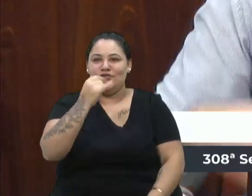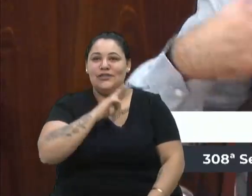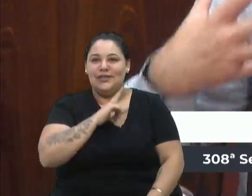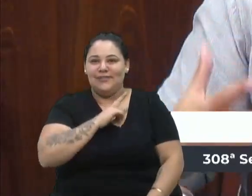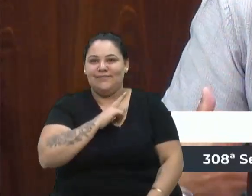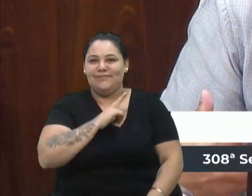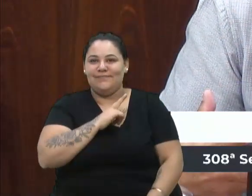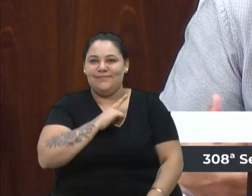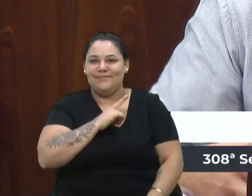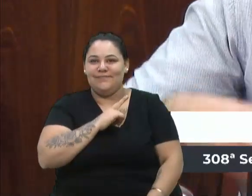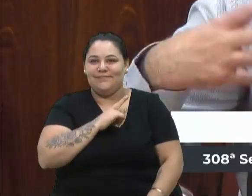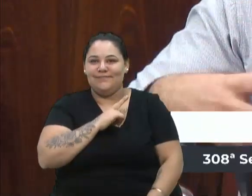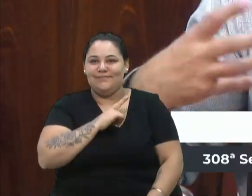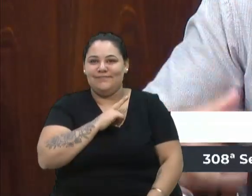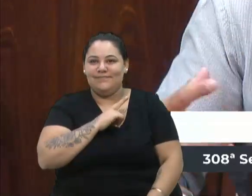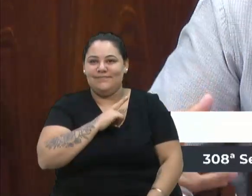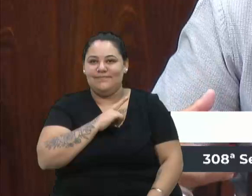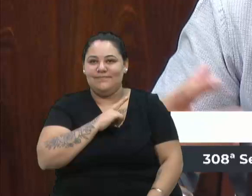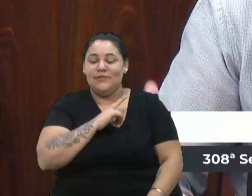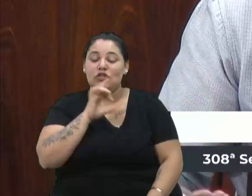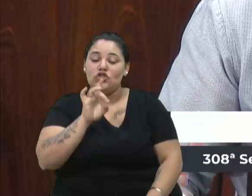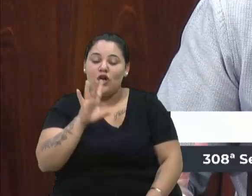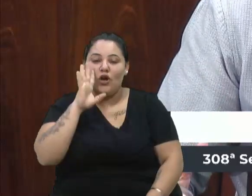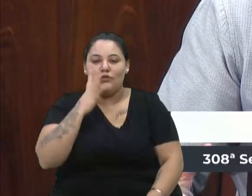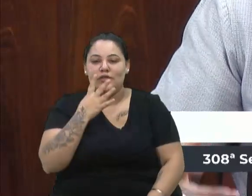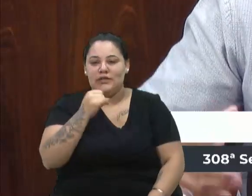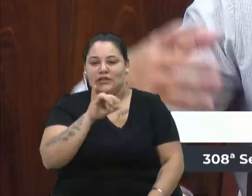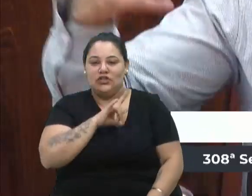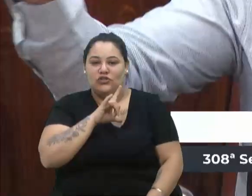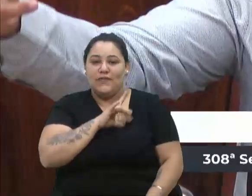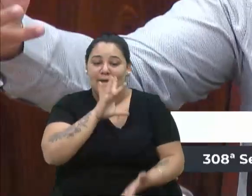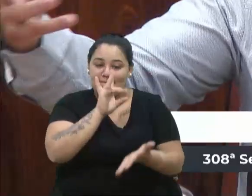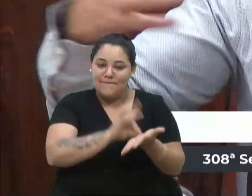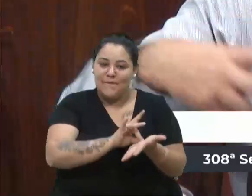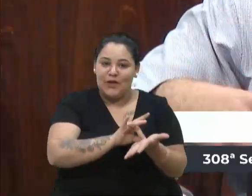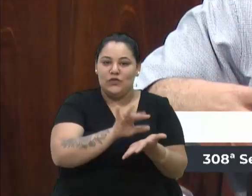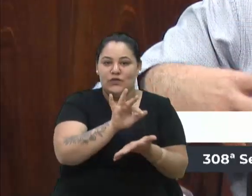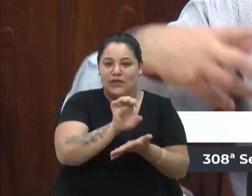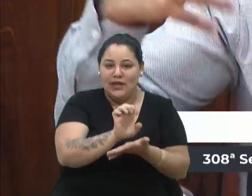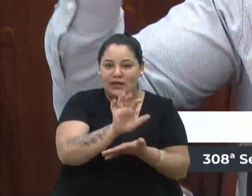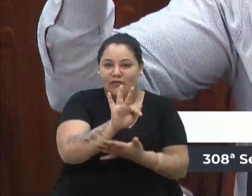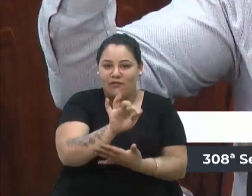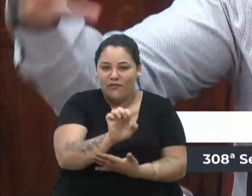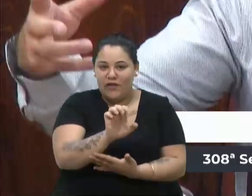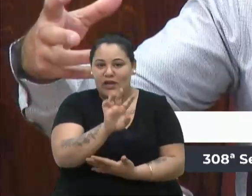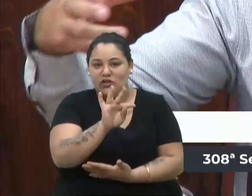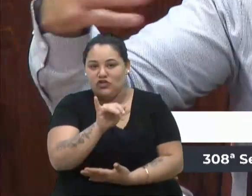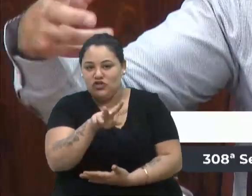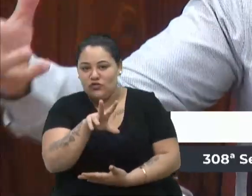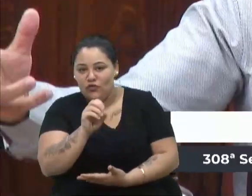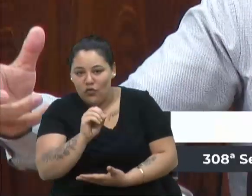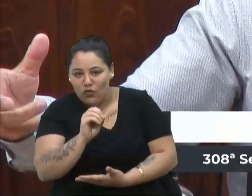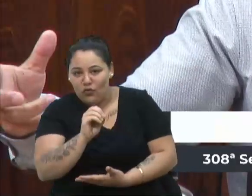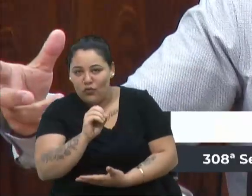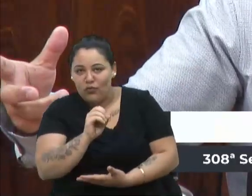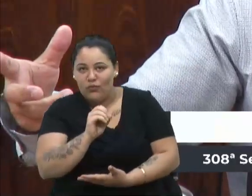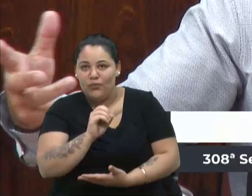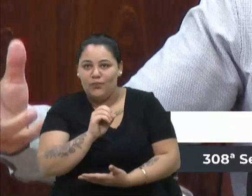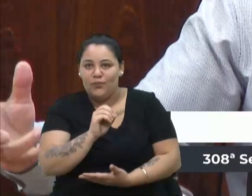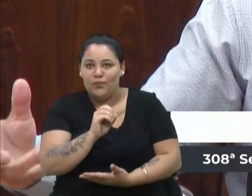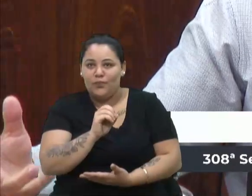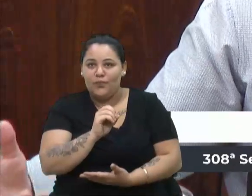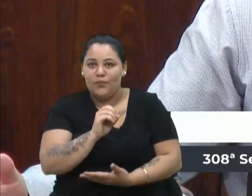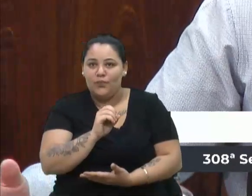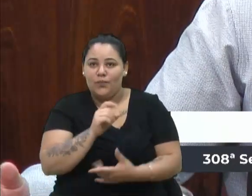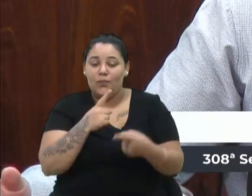da Brigada agora para isso só vai acontecer se tiver efetivo e aí a gente vê tanto na brigada quanto na guarda cada vez menos um efetivo menor